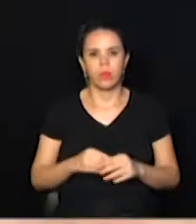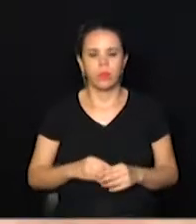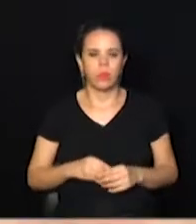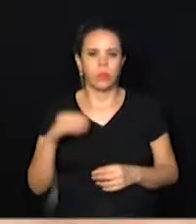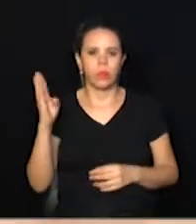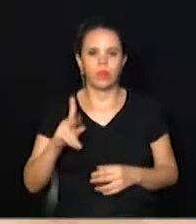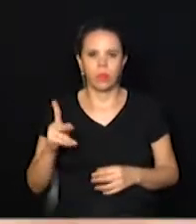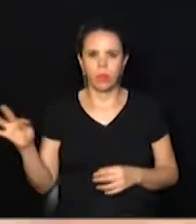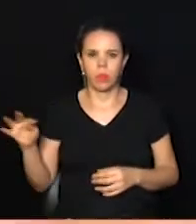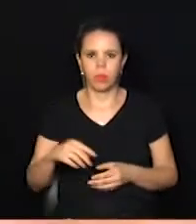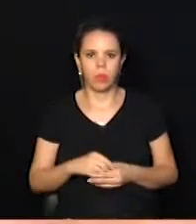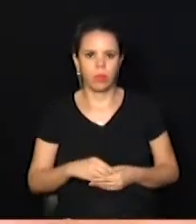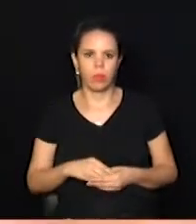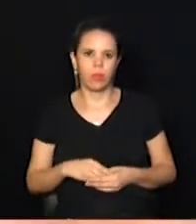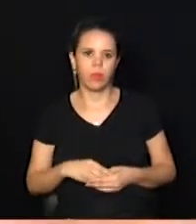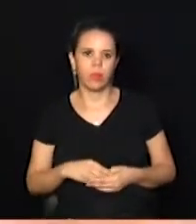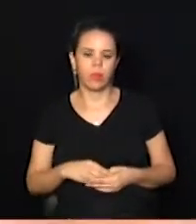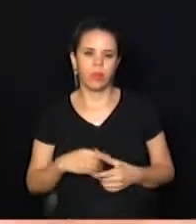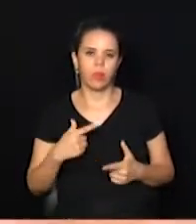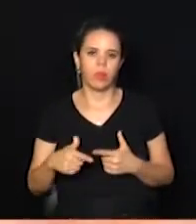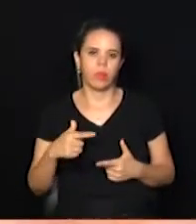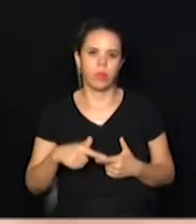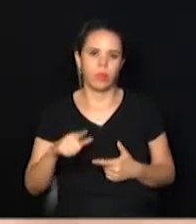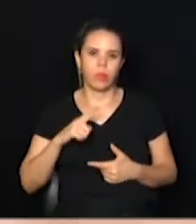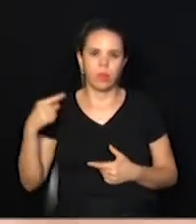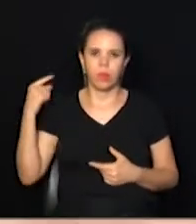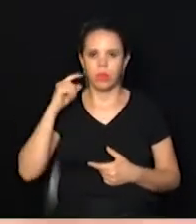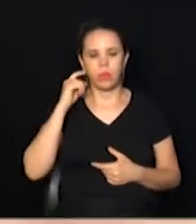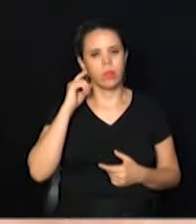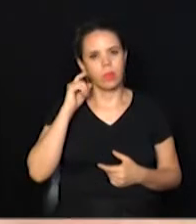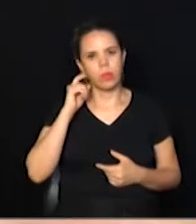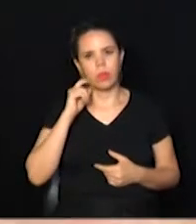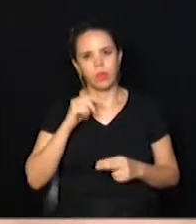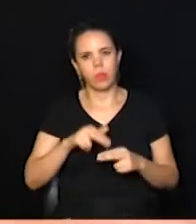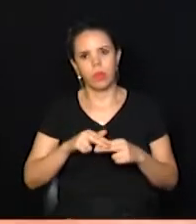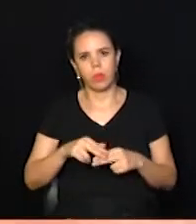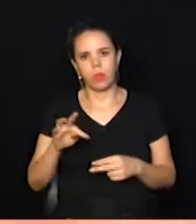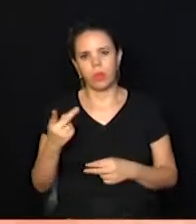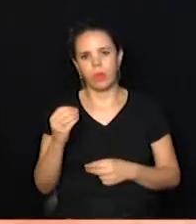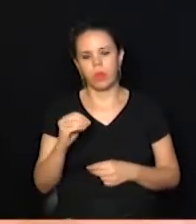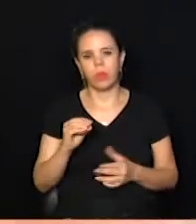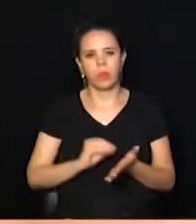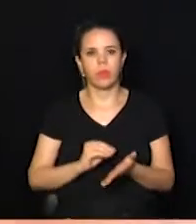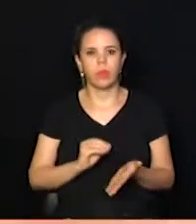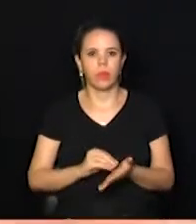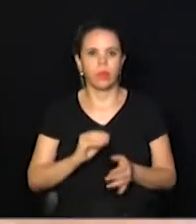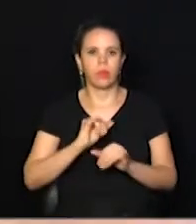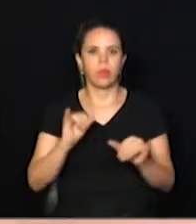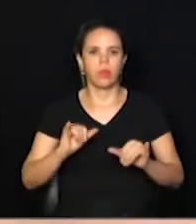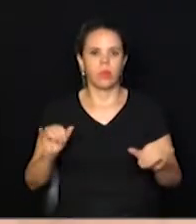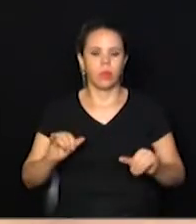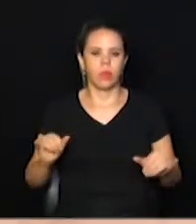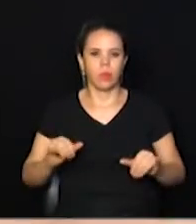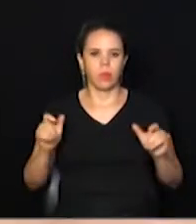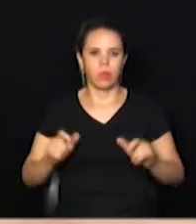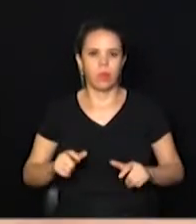do PT, que um dos problemas que a gente teve, né, justamente com o Toninho, foi a falta de divulgação dos passos,